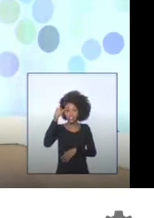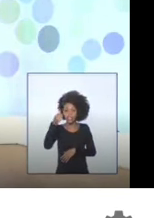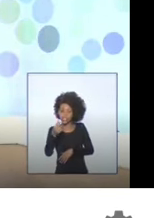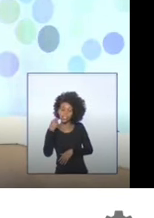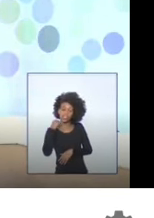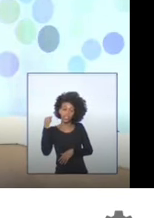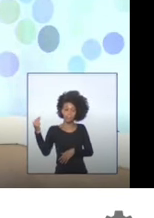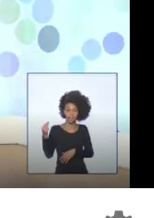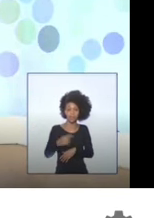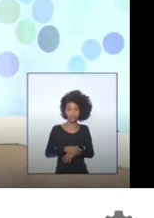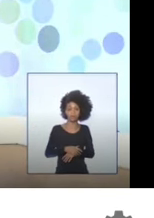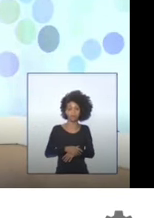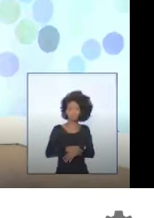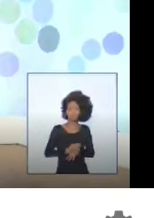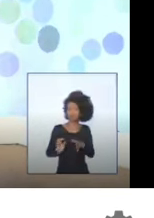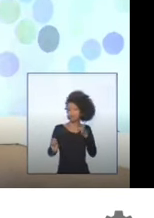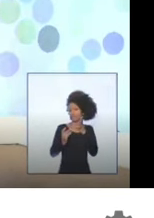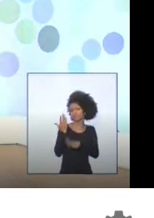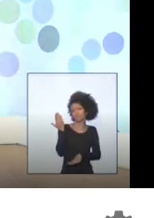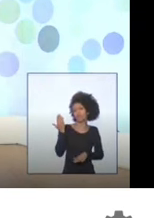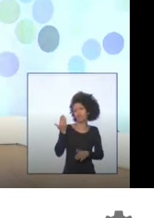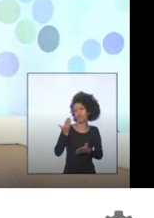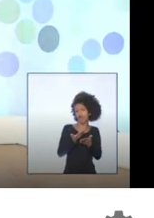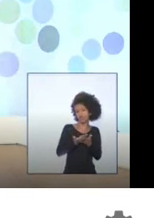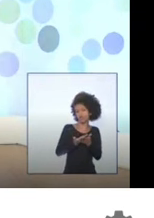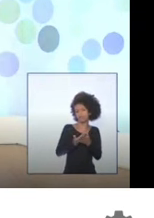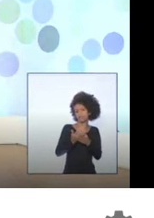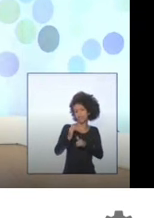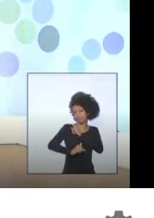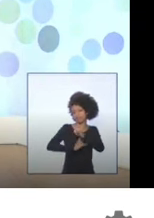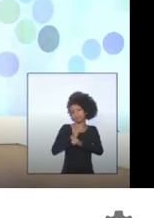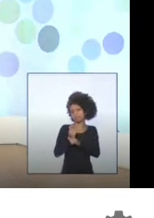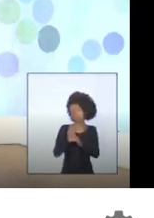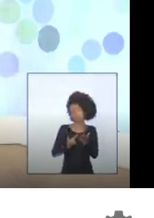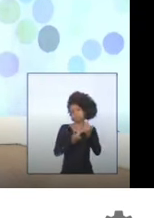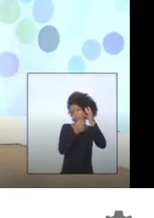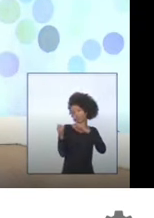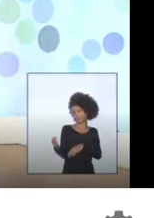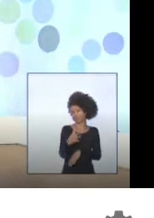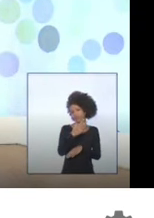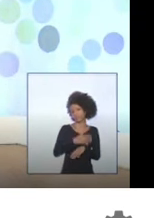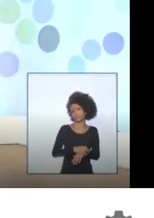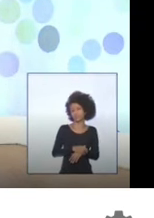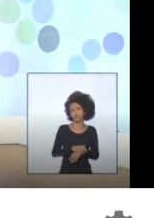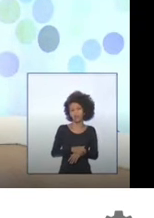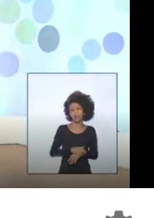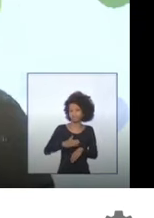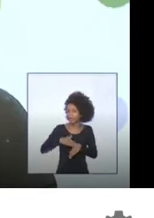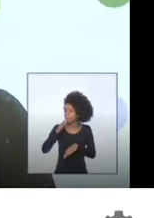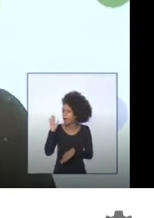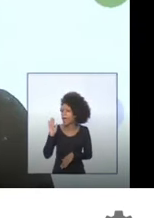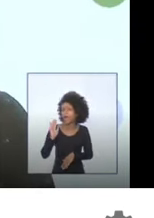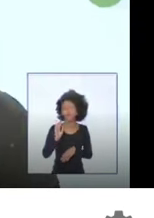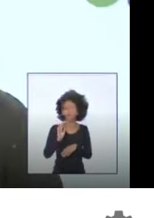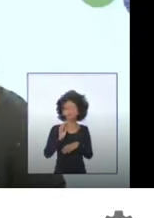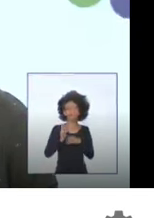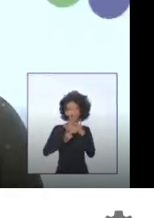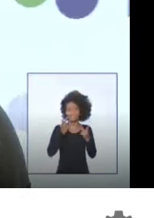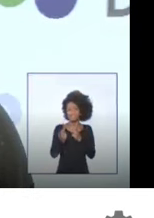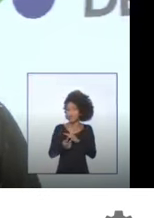coisas incríveis aqui na aula de tecnologia e inovação, coisas que nós vamos ainda fazer, promover mais, vamos falar de muitos assuntos